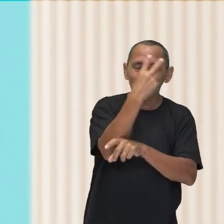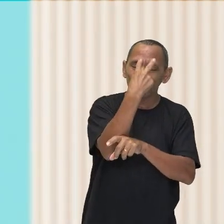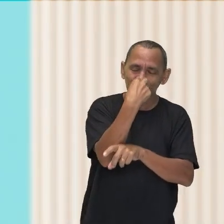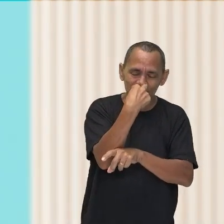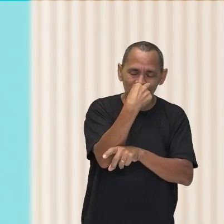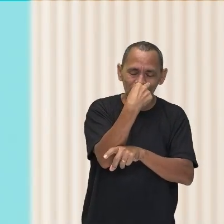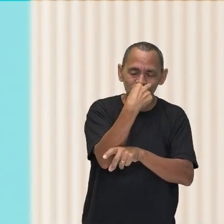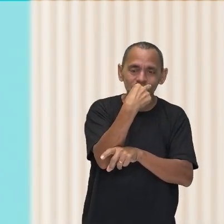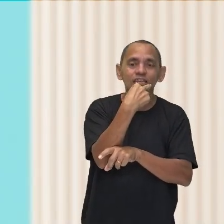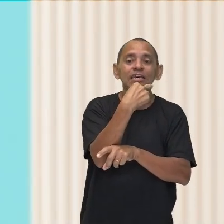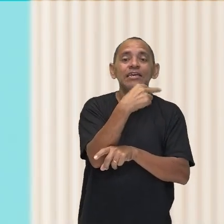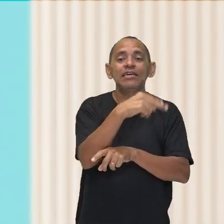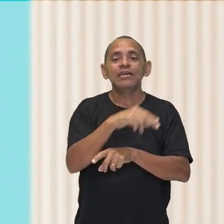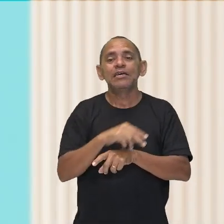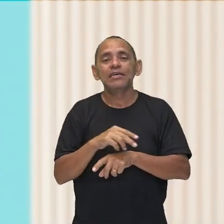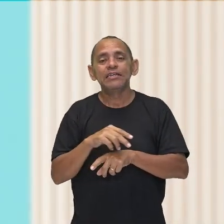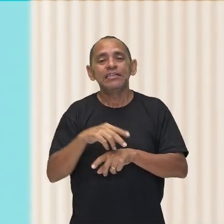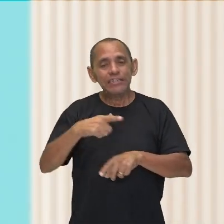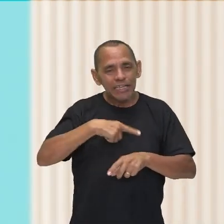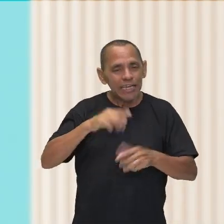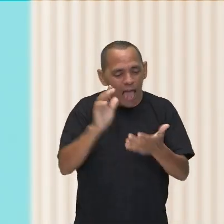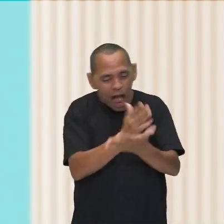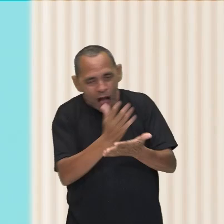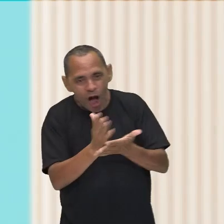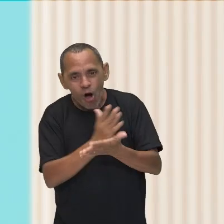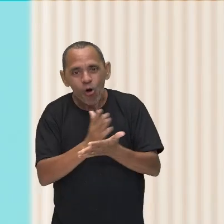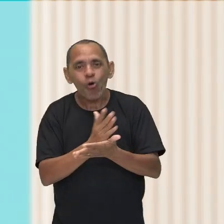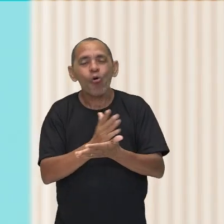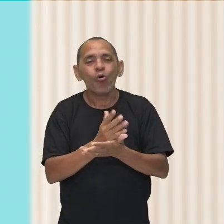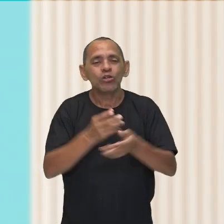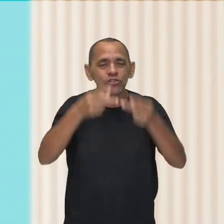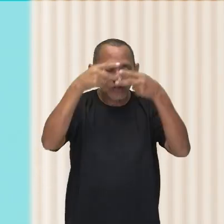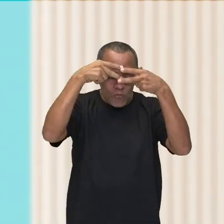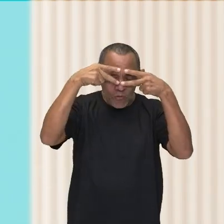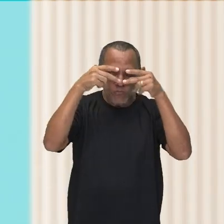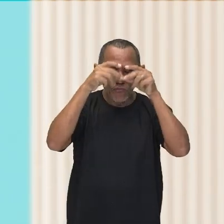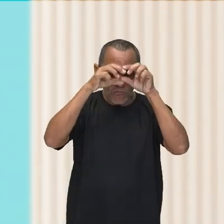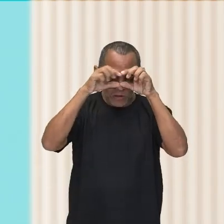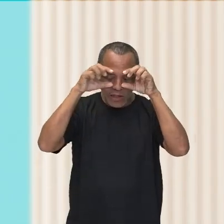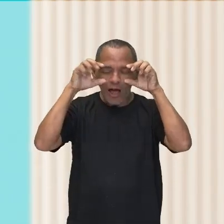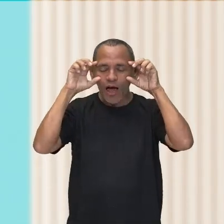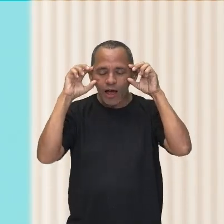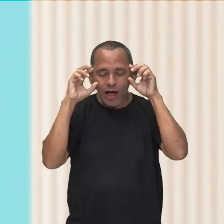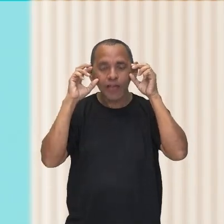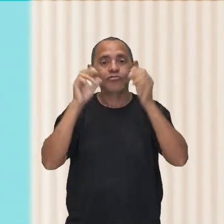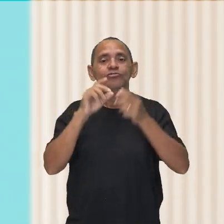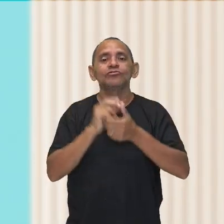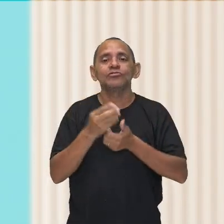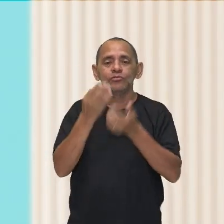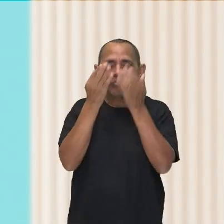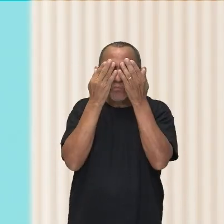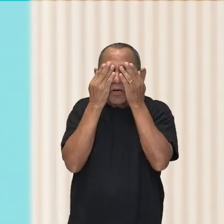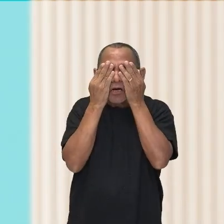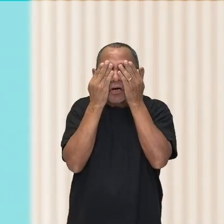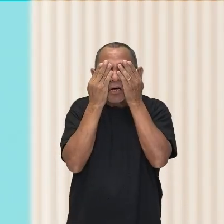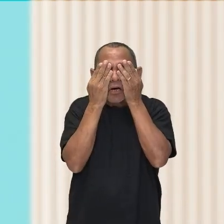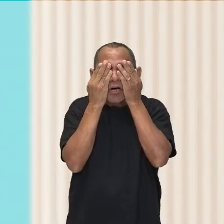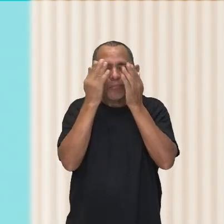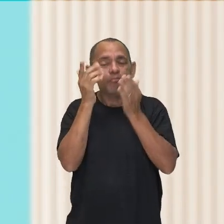cima, né, por causa daqueles que têm baixa visão, conseguem enxergar assim, ainda algumas